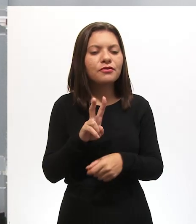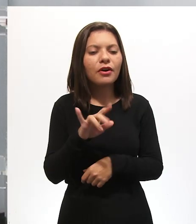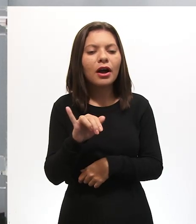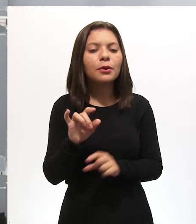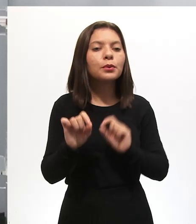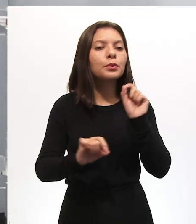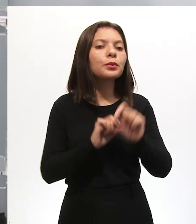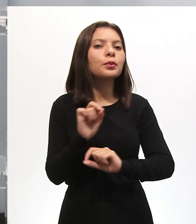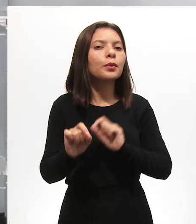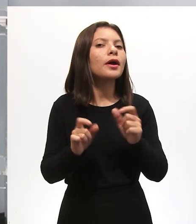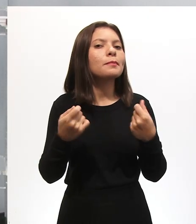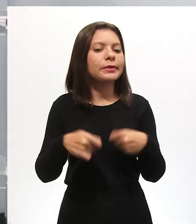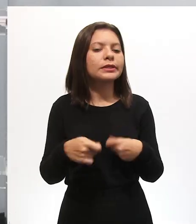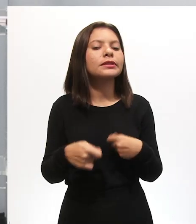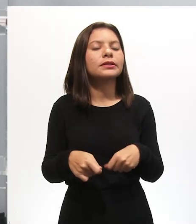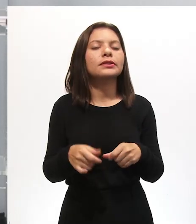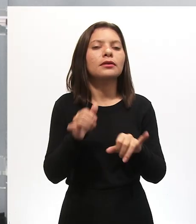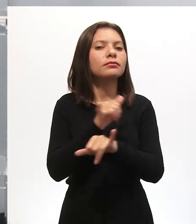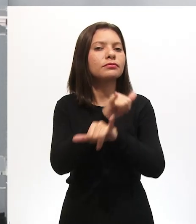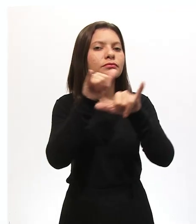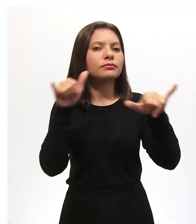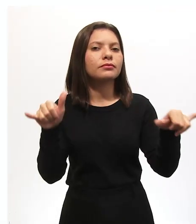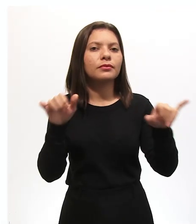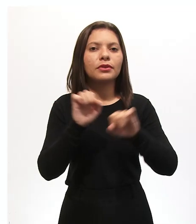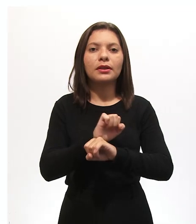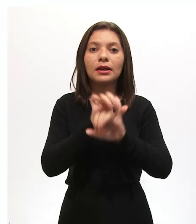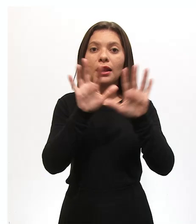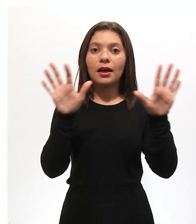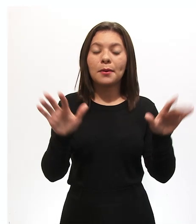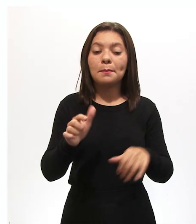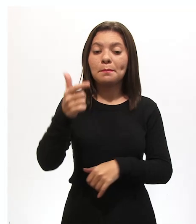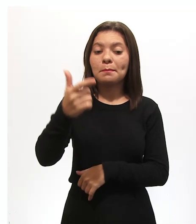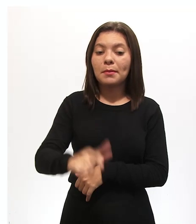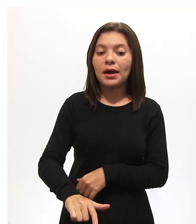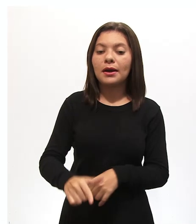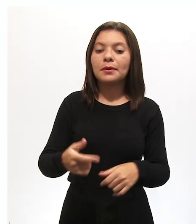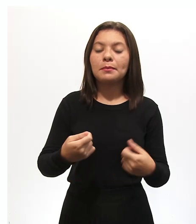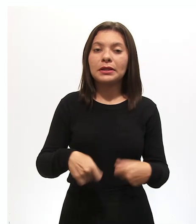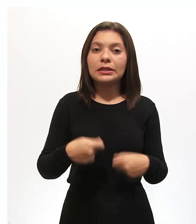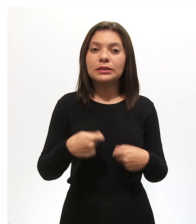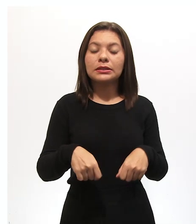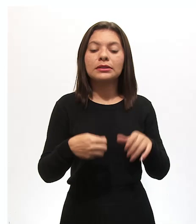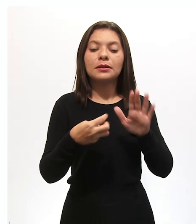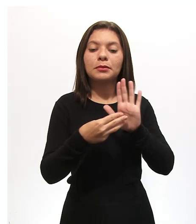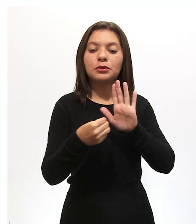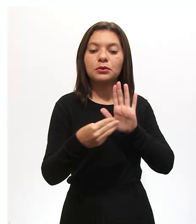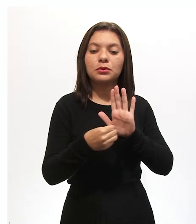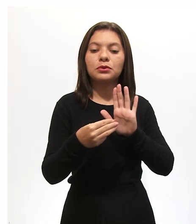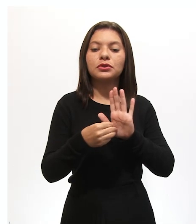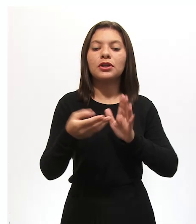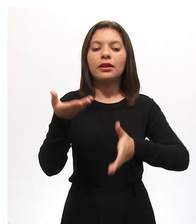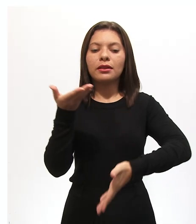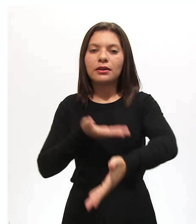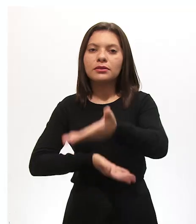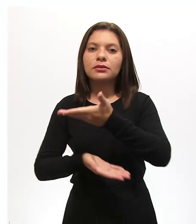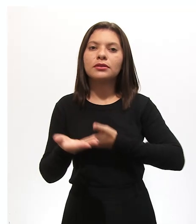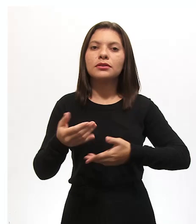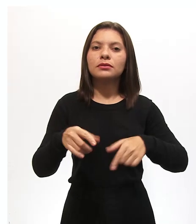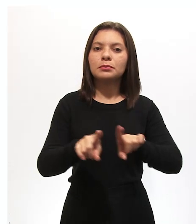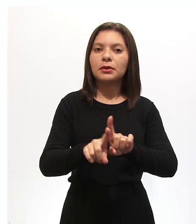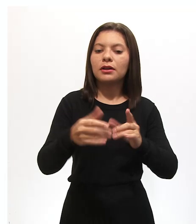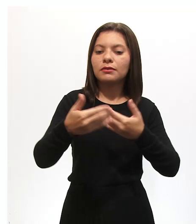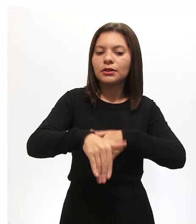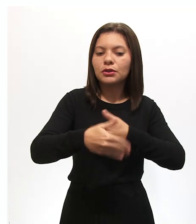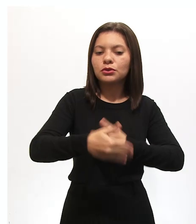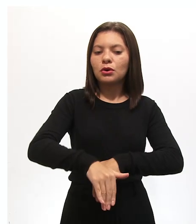Então, essa informação a instituição precisa disponibilizar. Tá? Existem metodologias mais interativas, avaliações consistentes e suporte